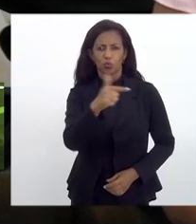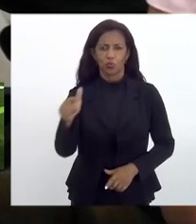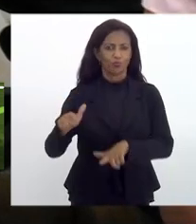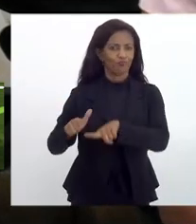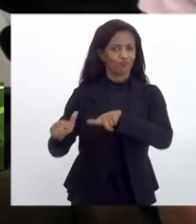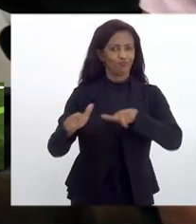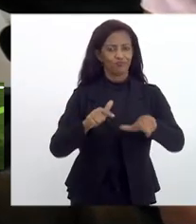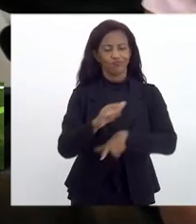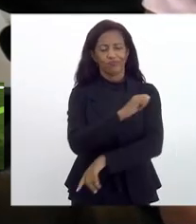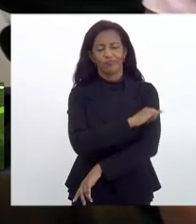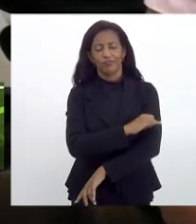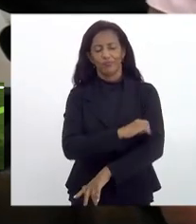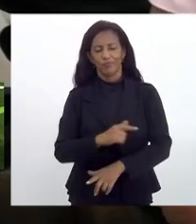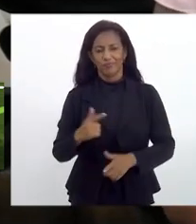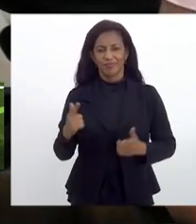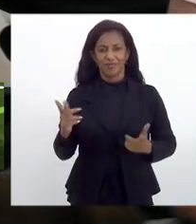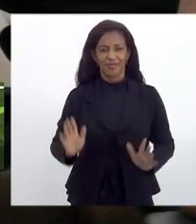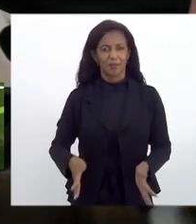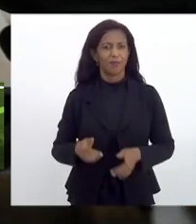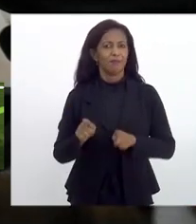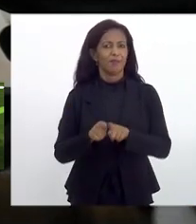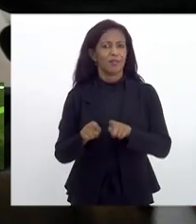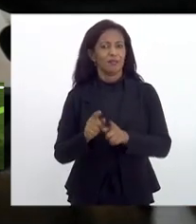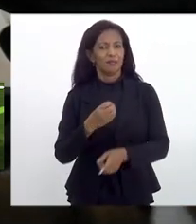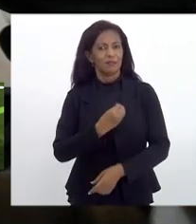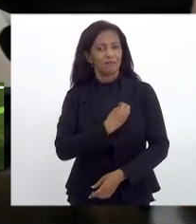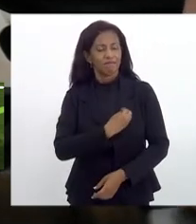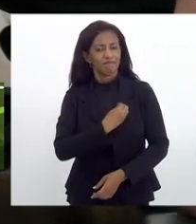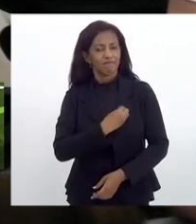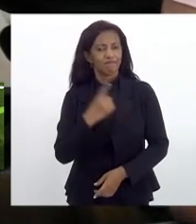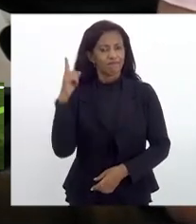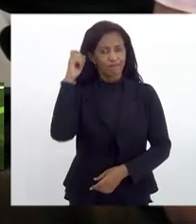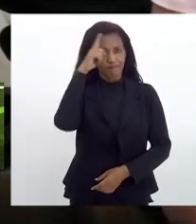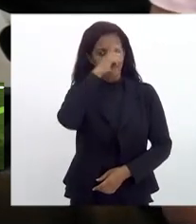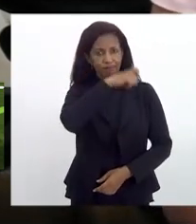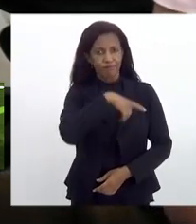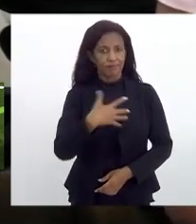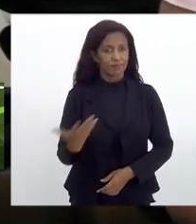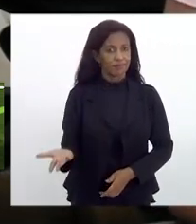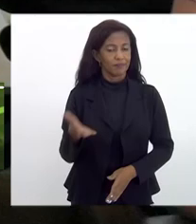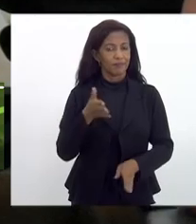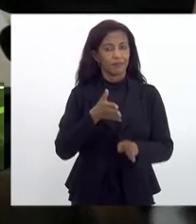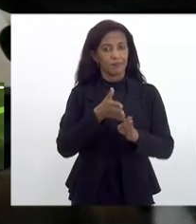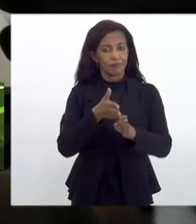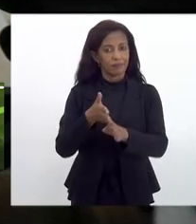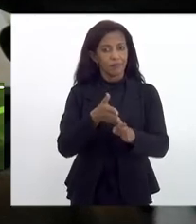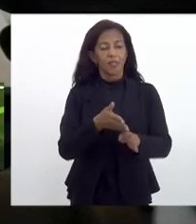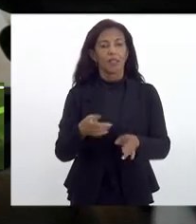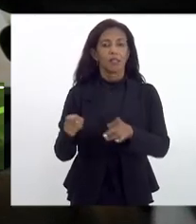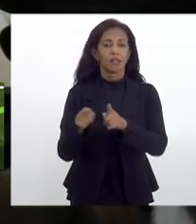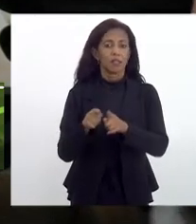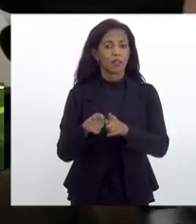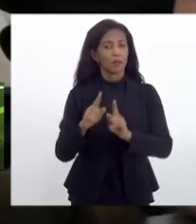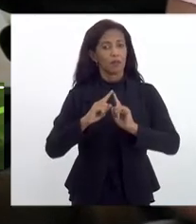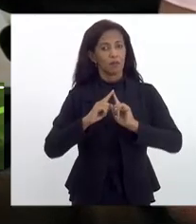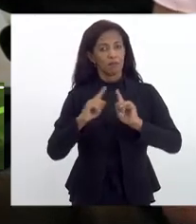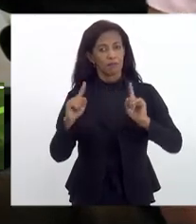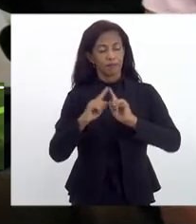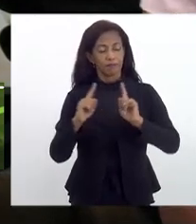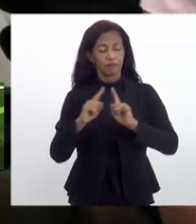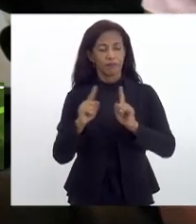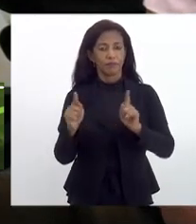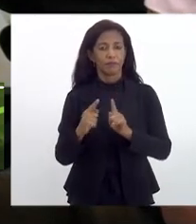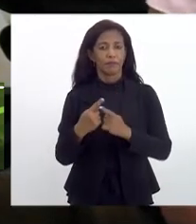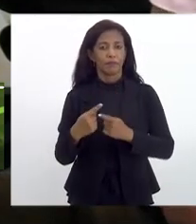está numa situação ainda mais delicada nesse sentido e, claro, questionando também a possibilidade